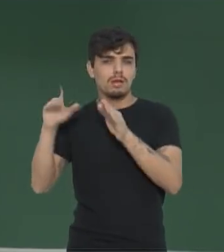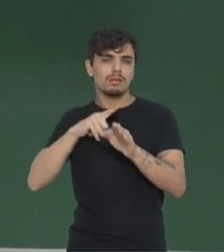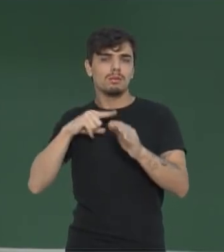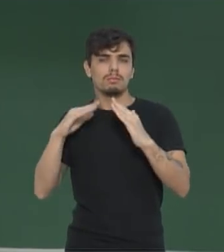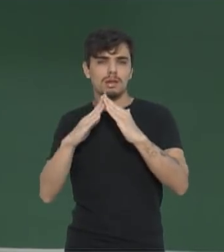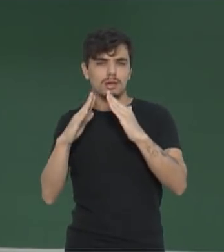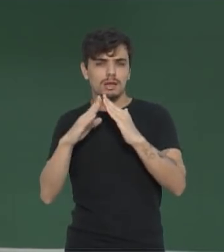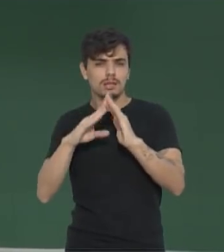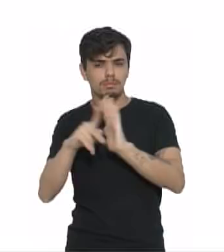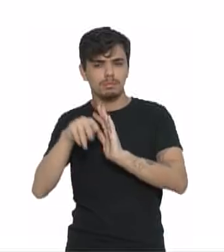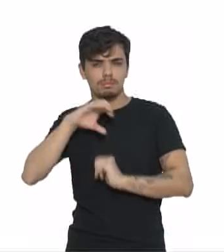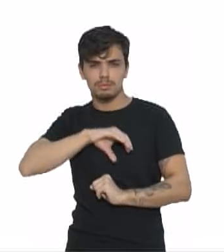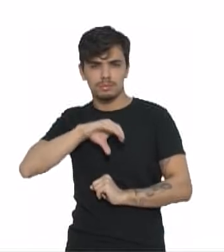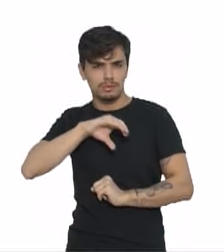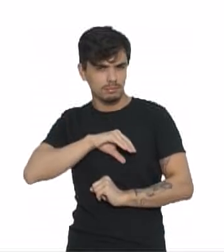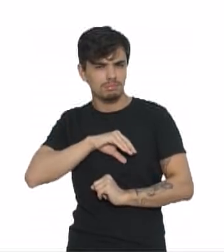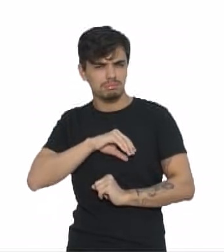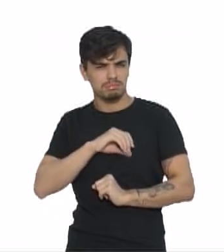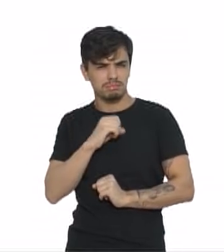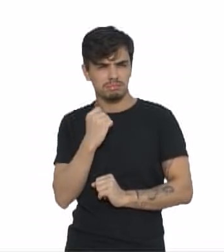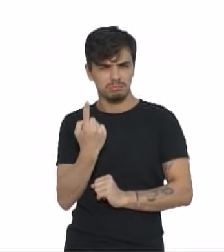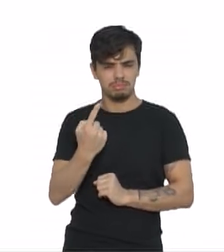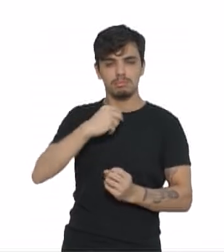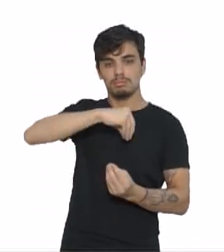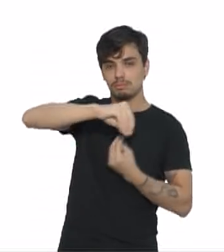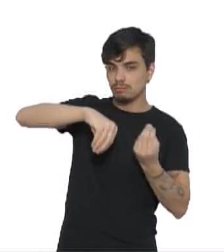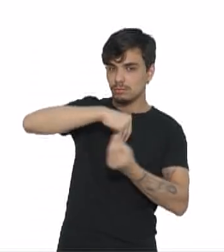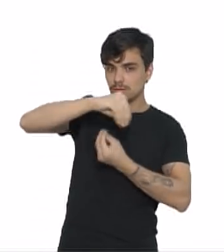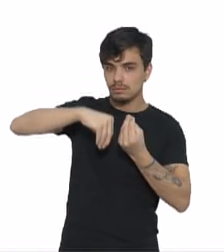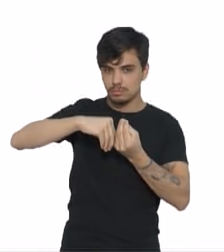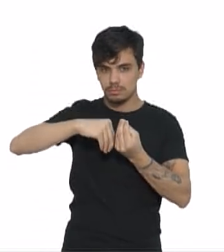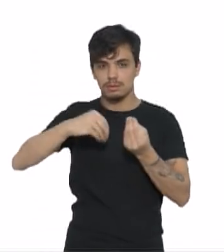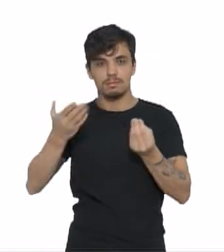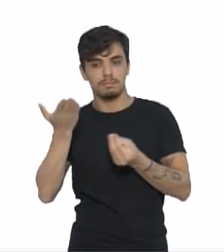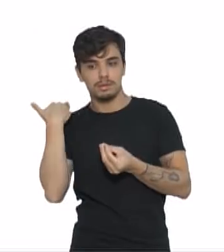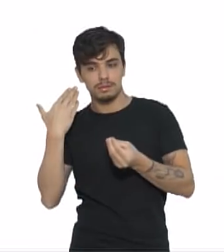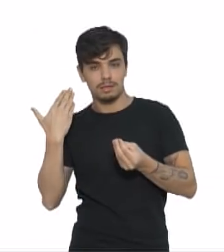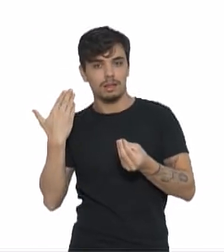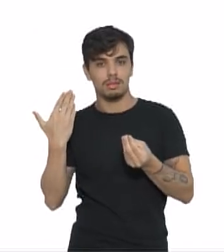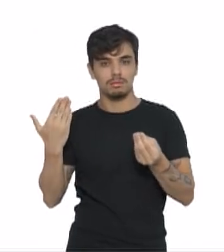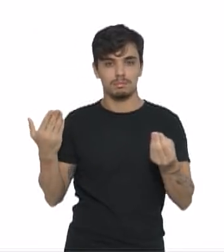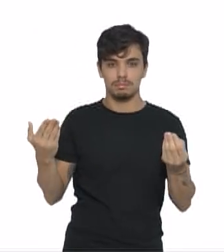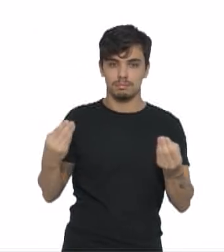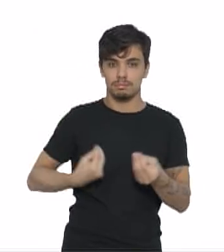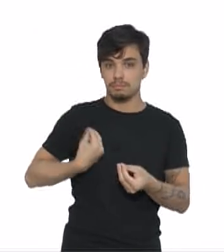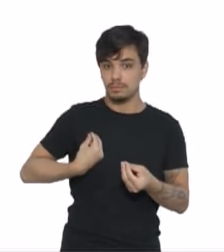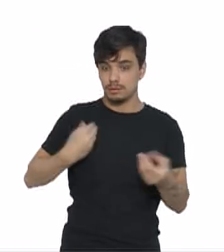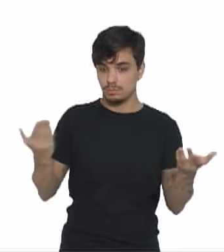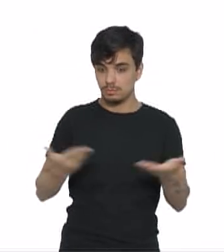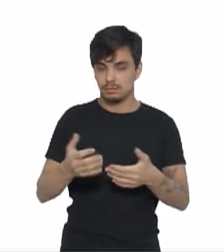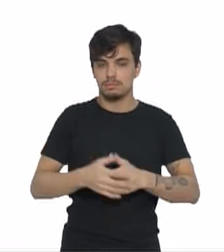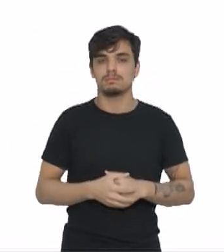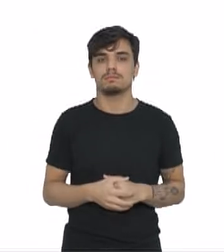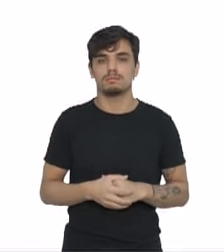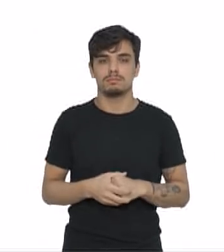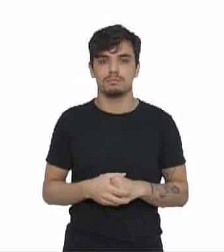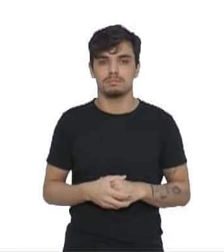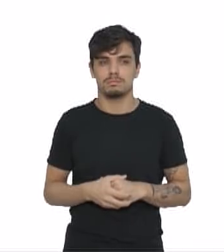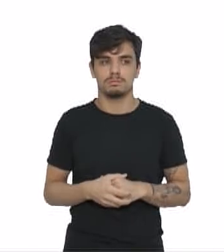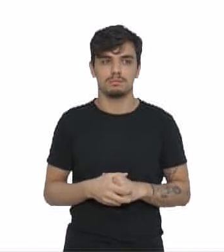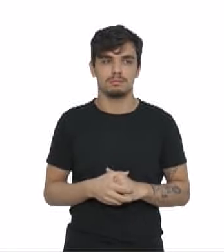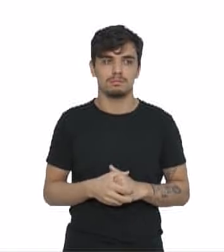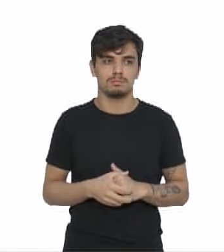outro, portuguesa, né? É a mistura mesmo da história com o passado e o presente. Presente, entre aspas, né? Para nós já é